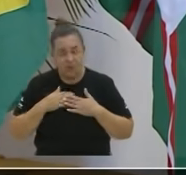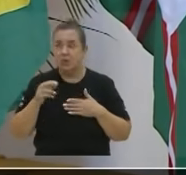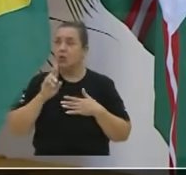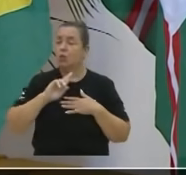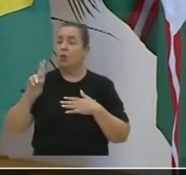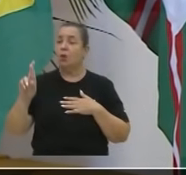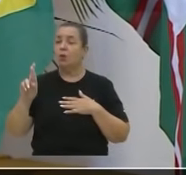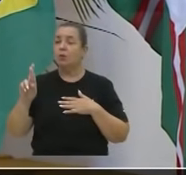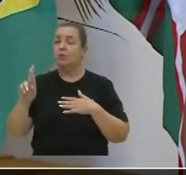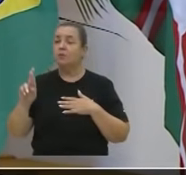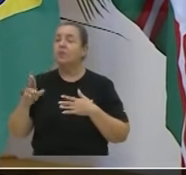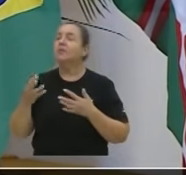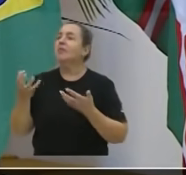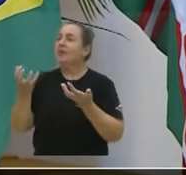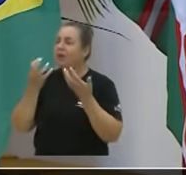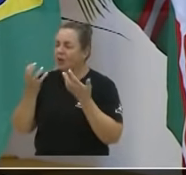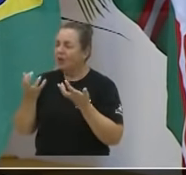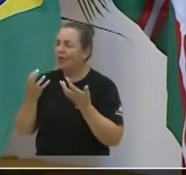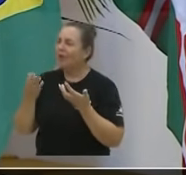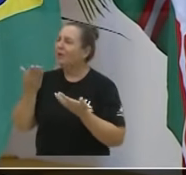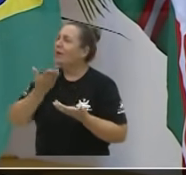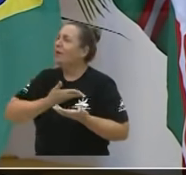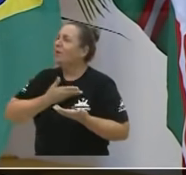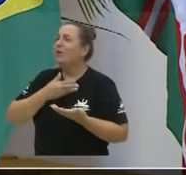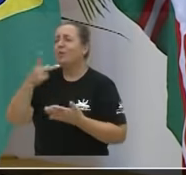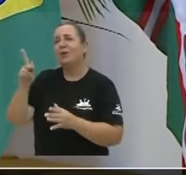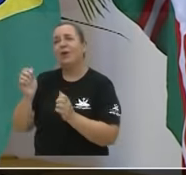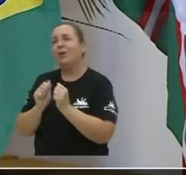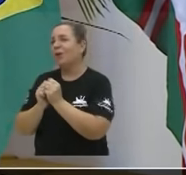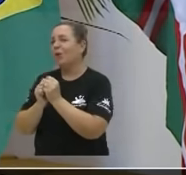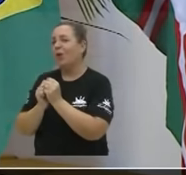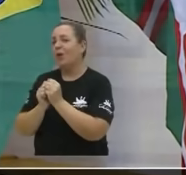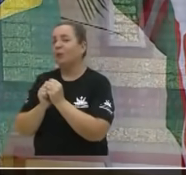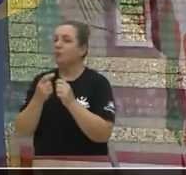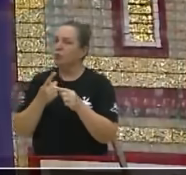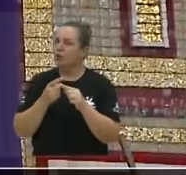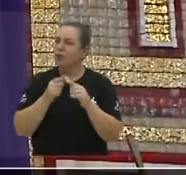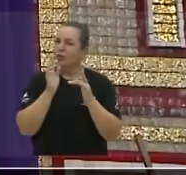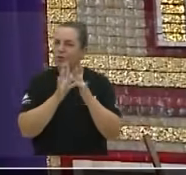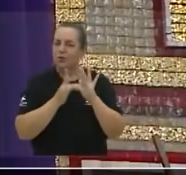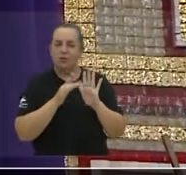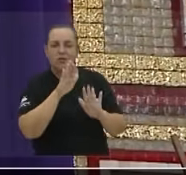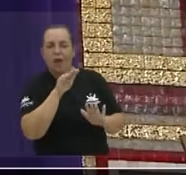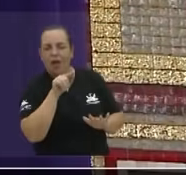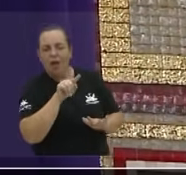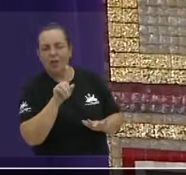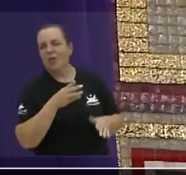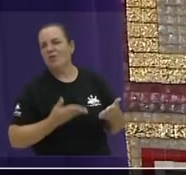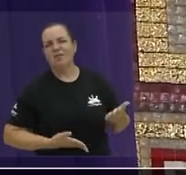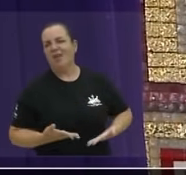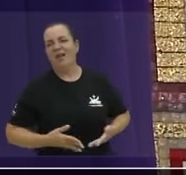Eu quero estar como teu amigo. Já não vos chamo servos, mas amigos.